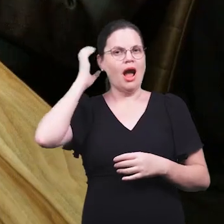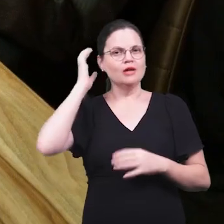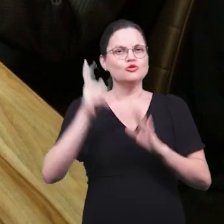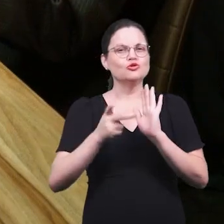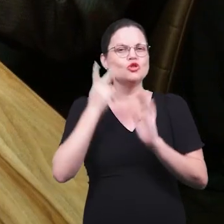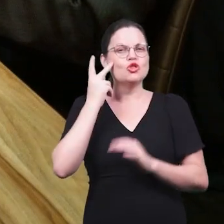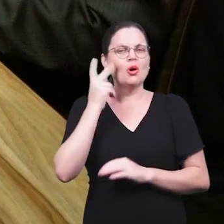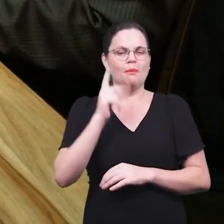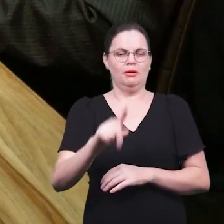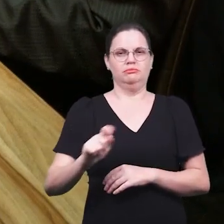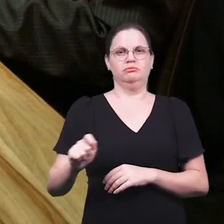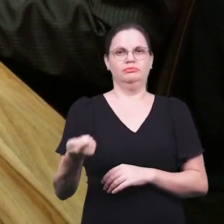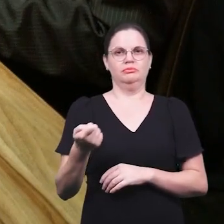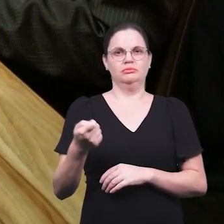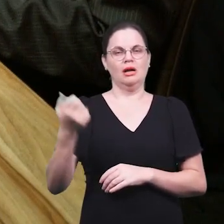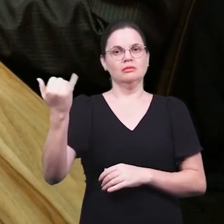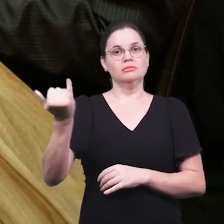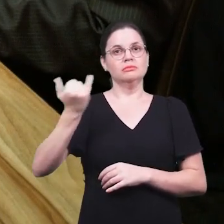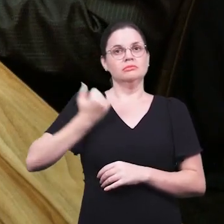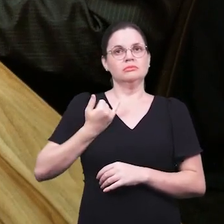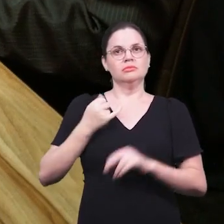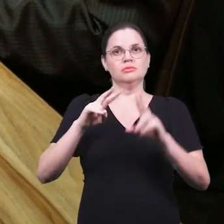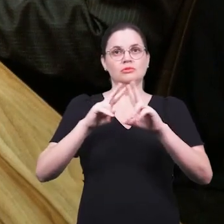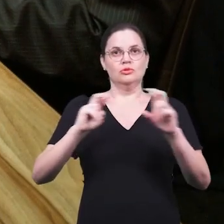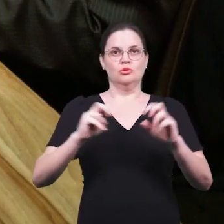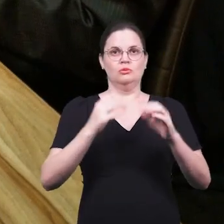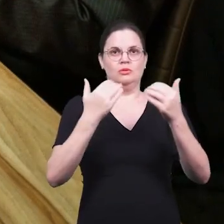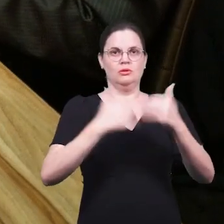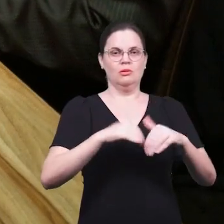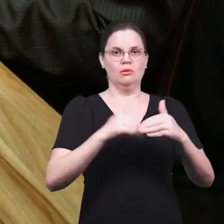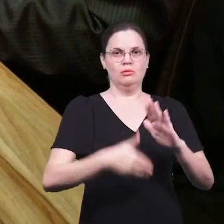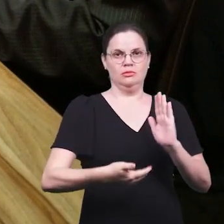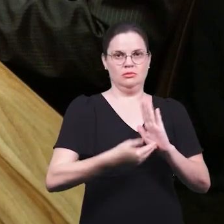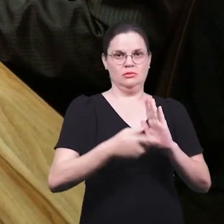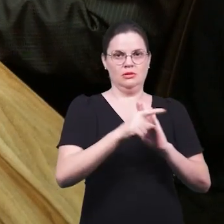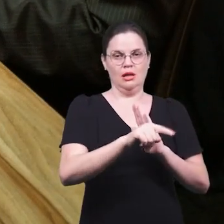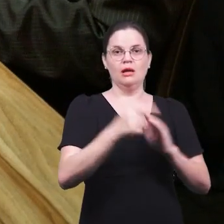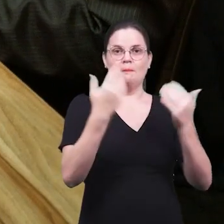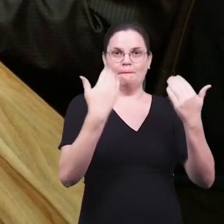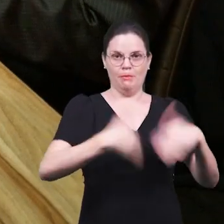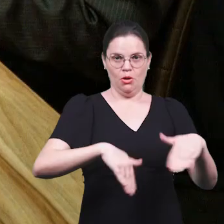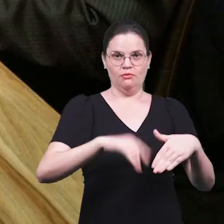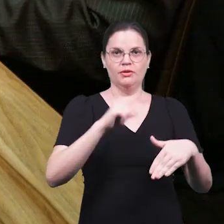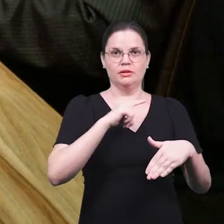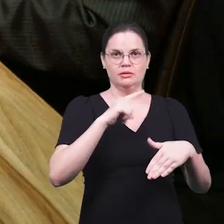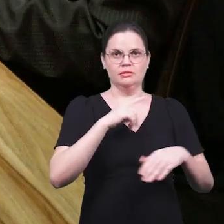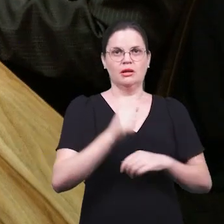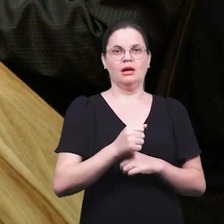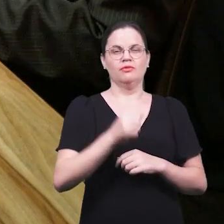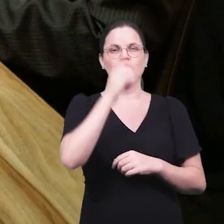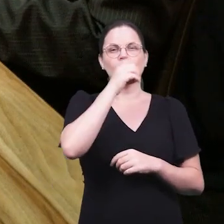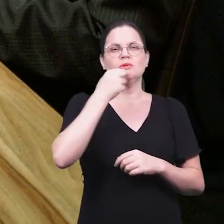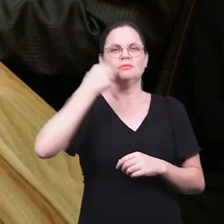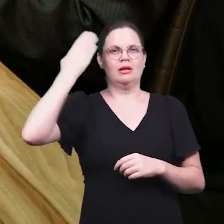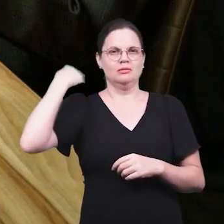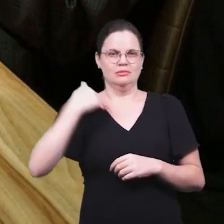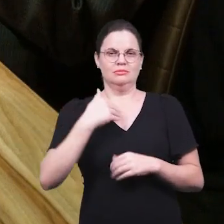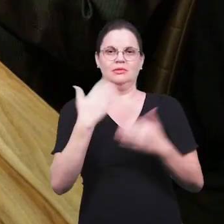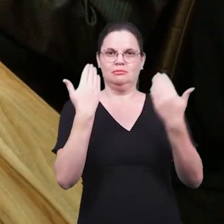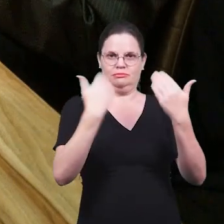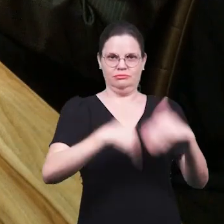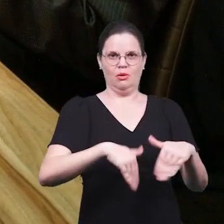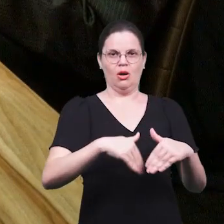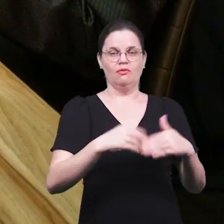de carro, ligo a rádio. A rádio toca notícias e ouvi uma notícia exatamente falando sobre o concurso do Senado. A prova